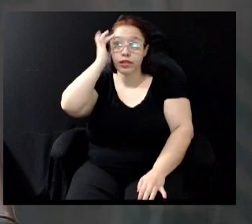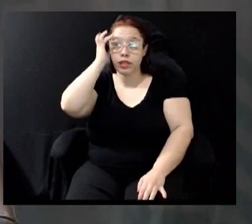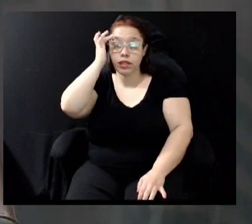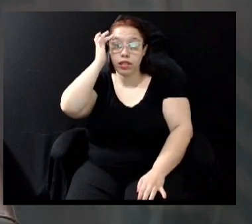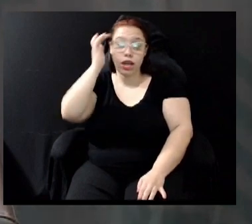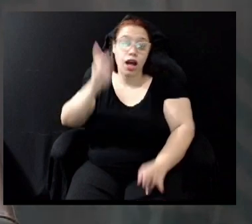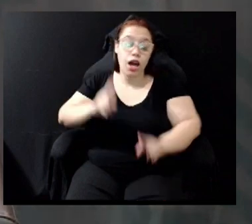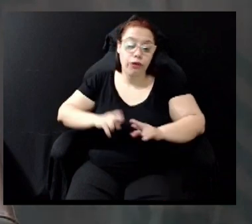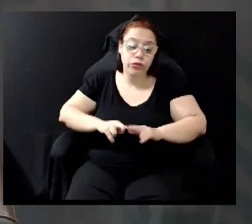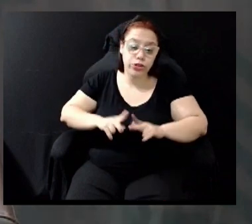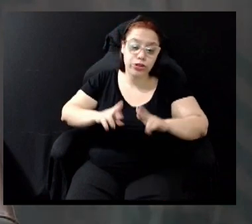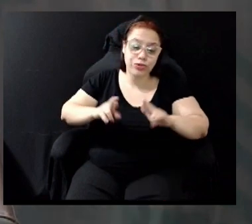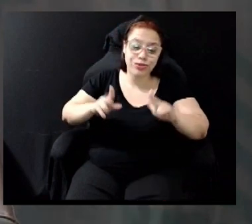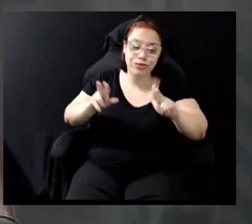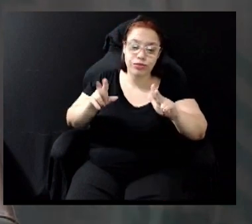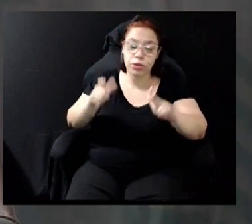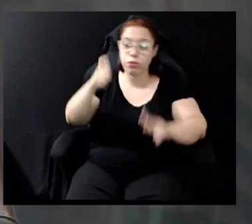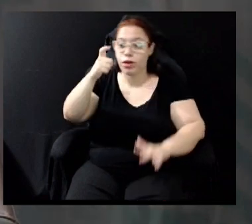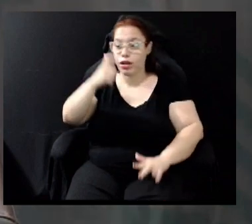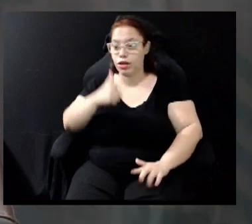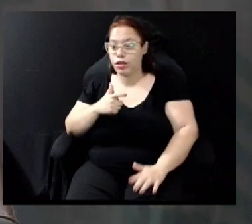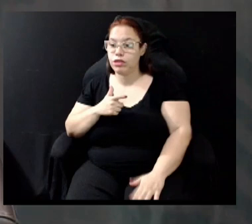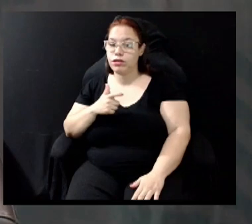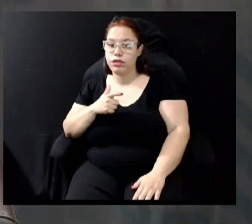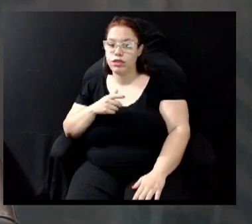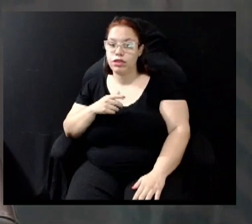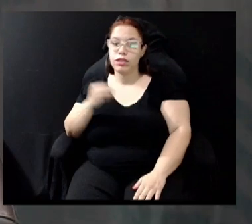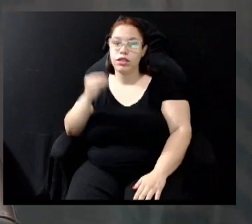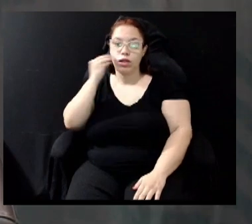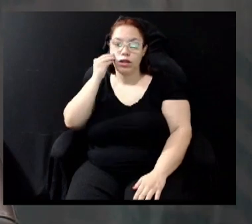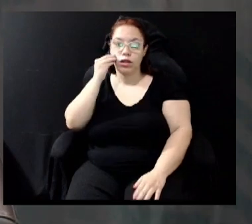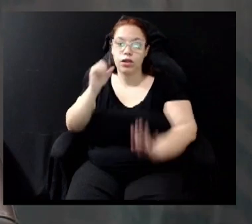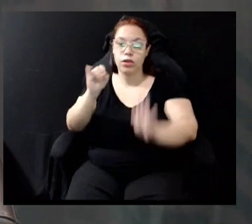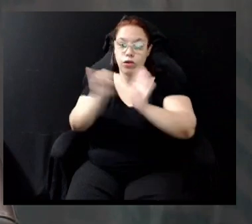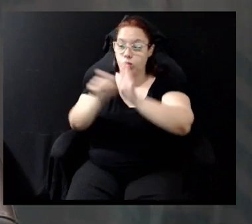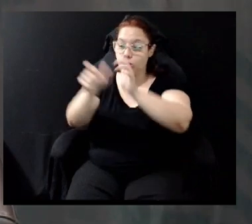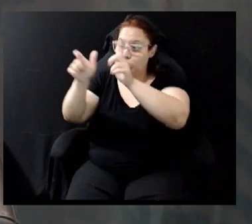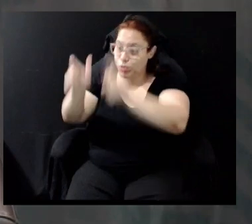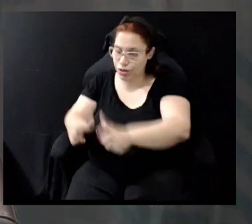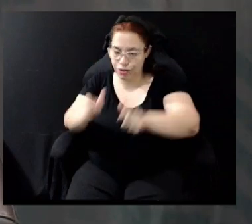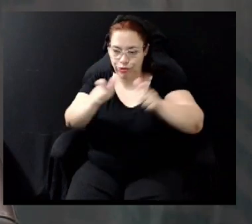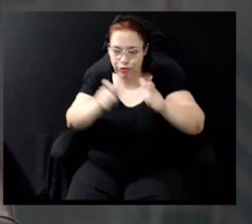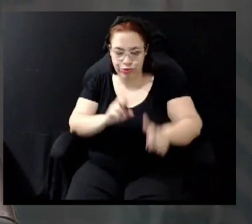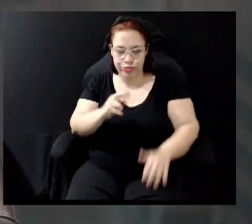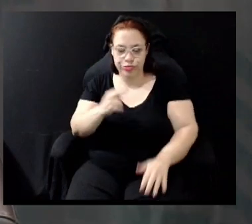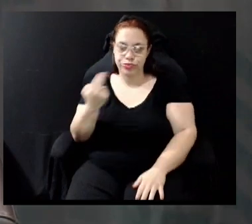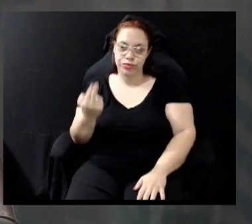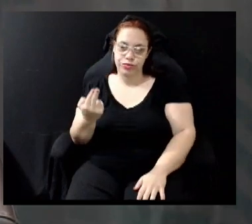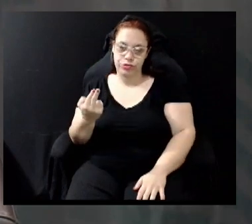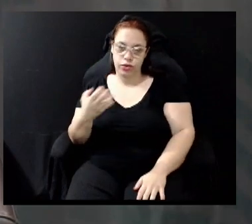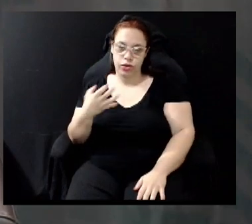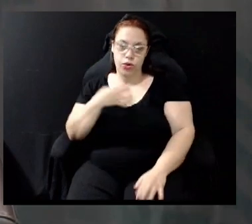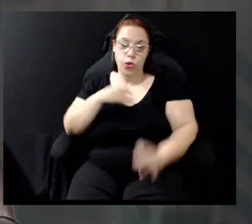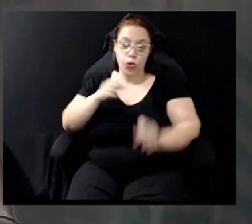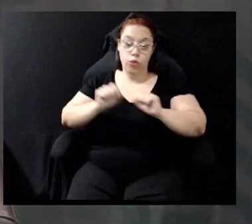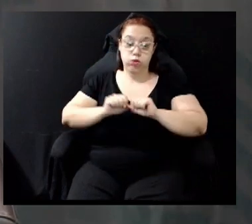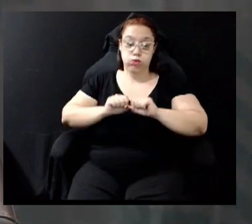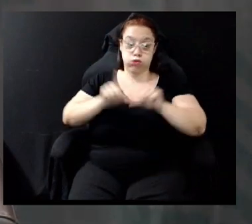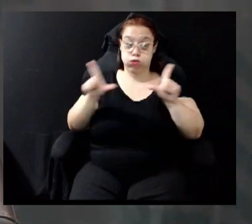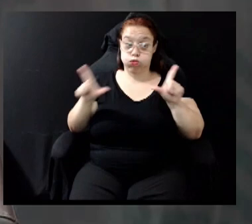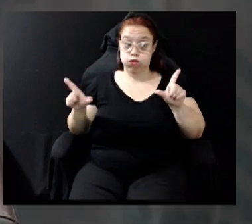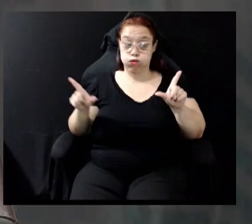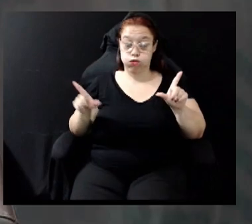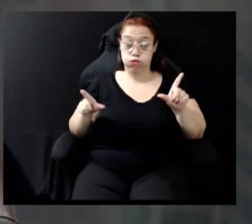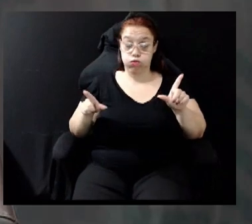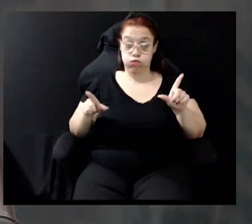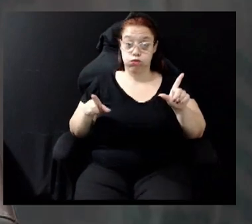diferencial para elas tentarem pertencer, como a Priscila falou, ou tentarem se destacar. Então, assim,